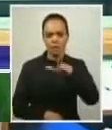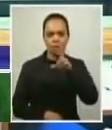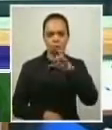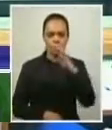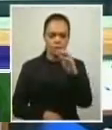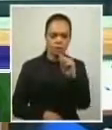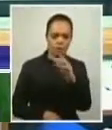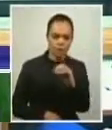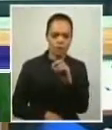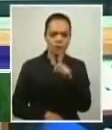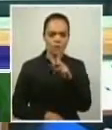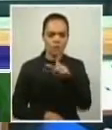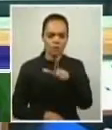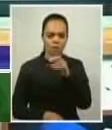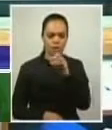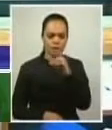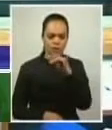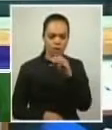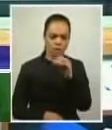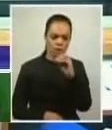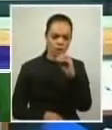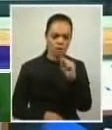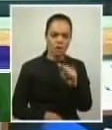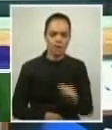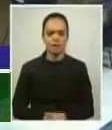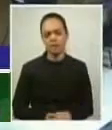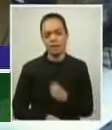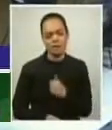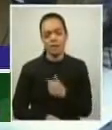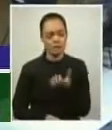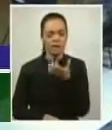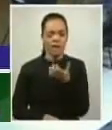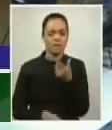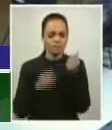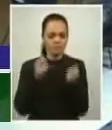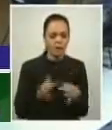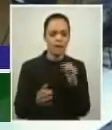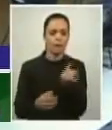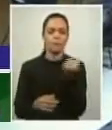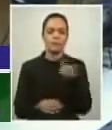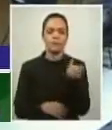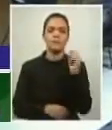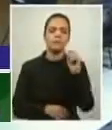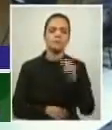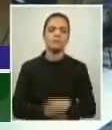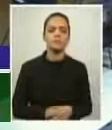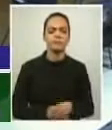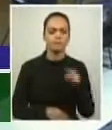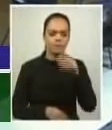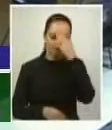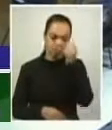fazê-los viajar por muitos detalhes históricos mas é importante essa referência